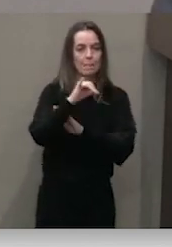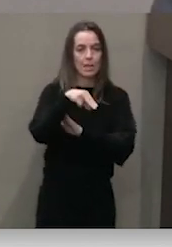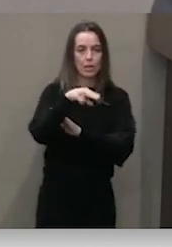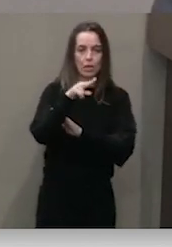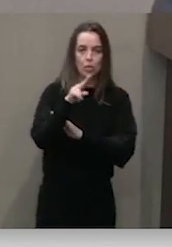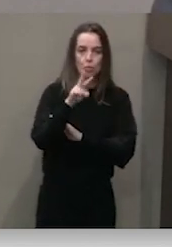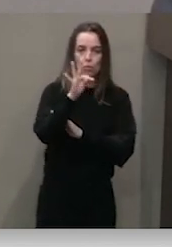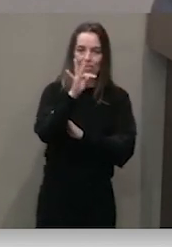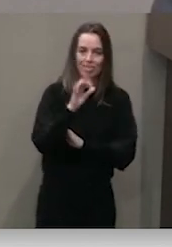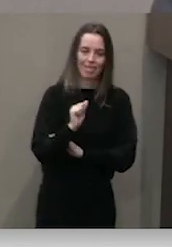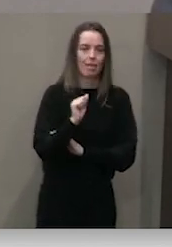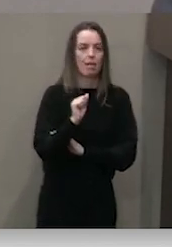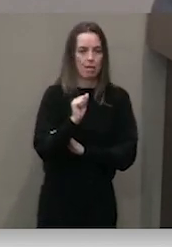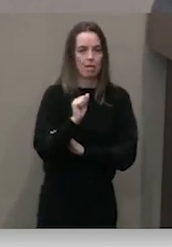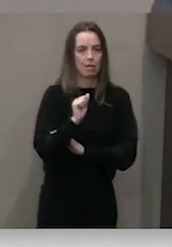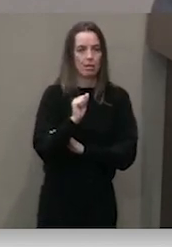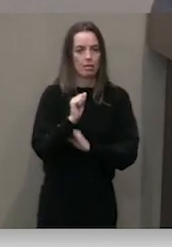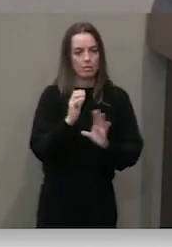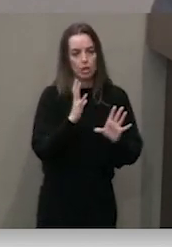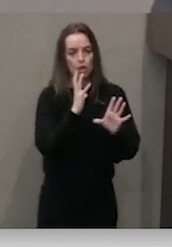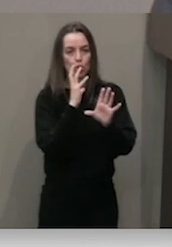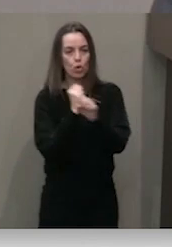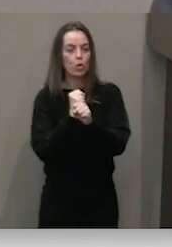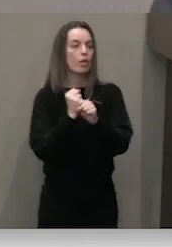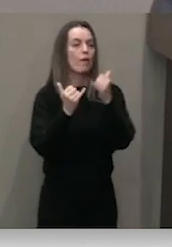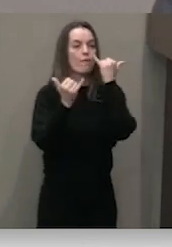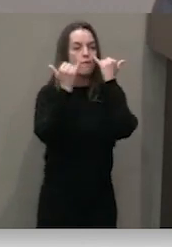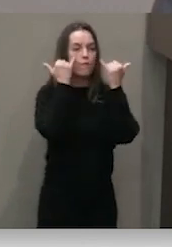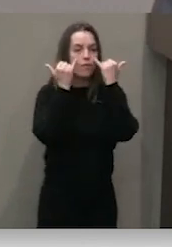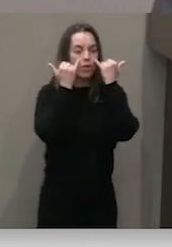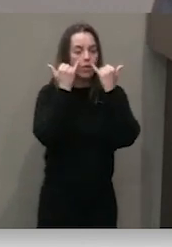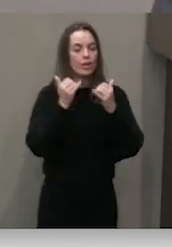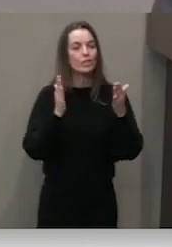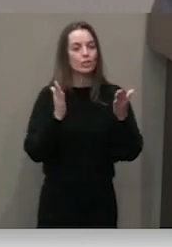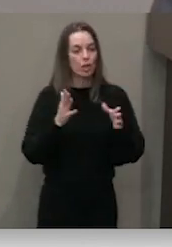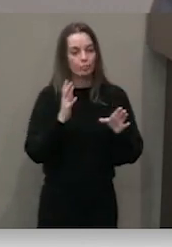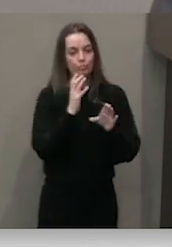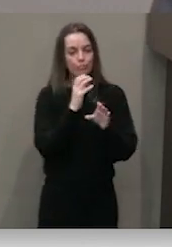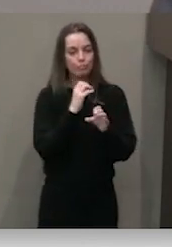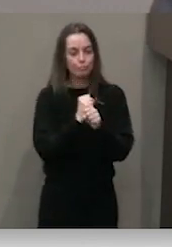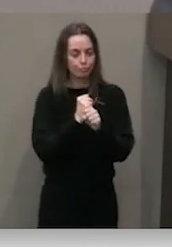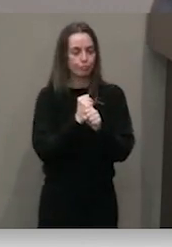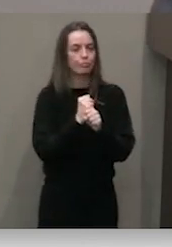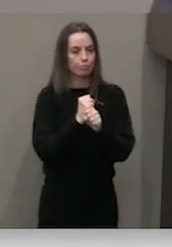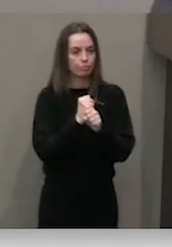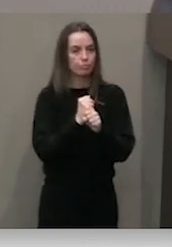os insumos, de todas as informações que já foram obtidas, que já foram